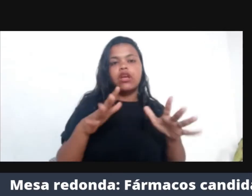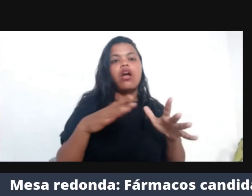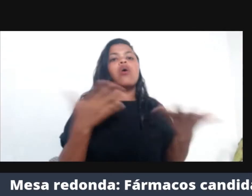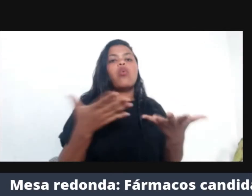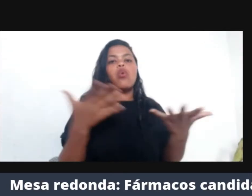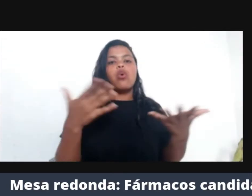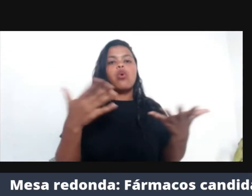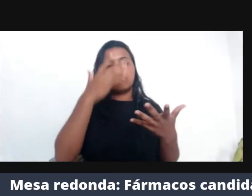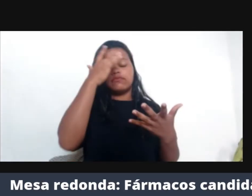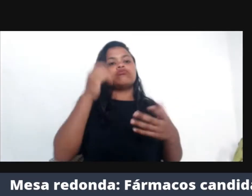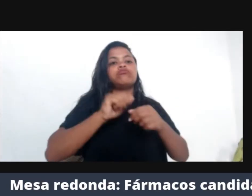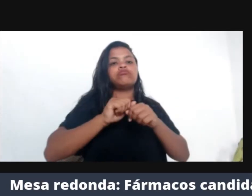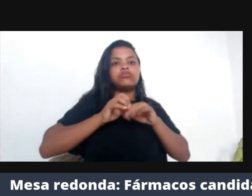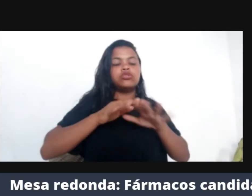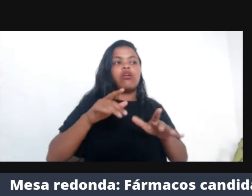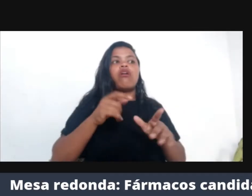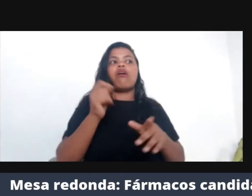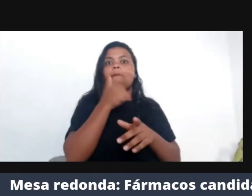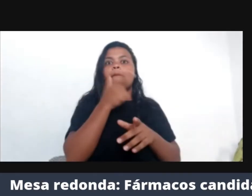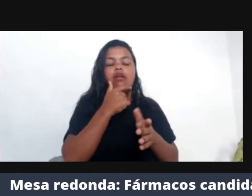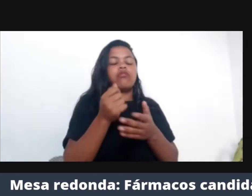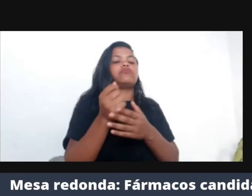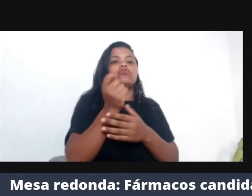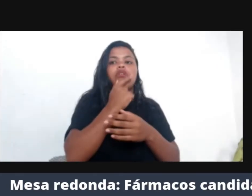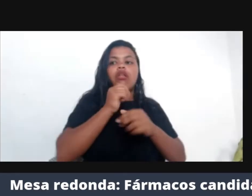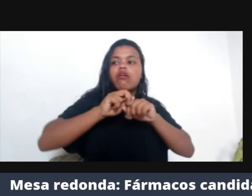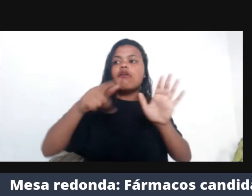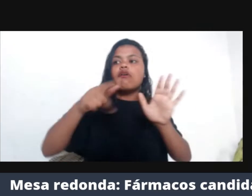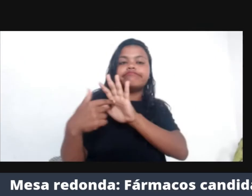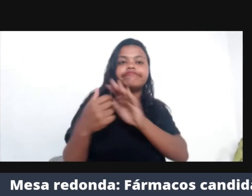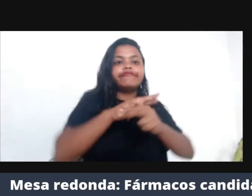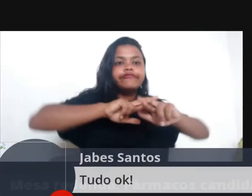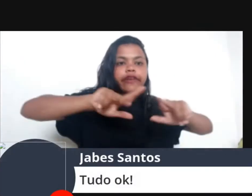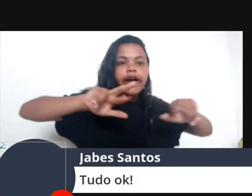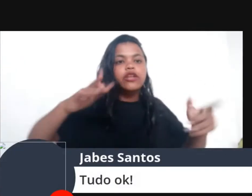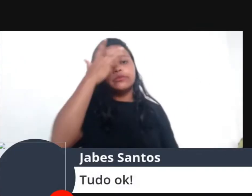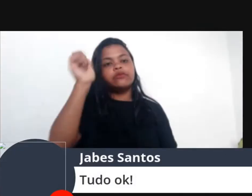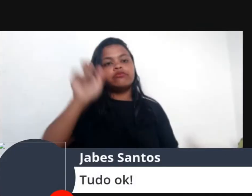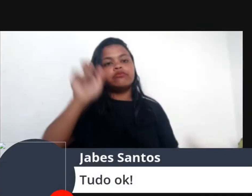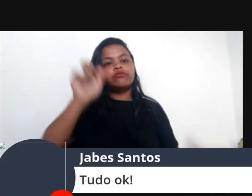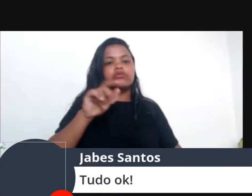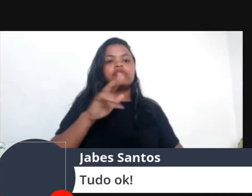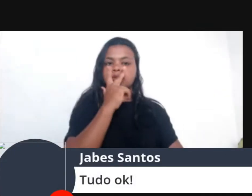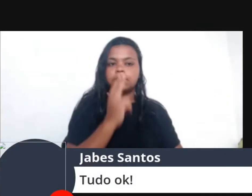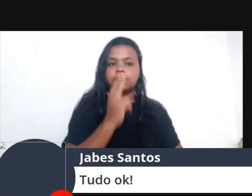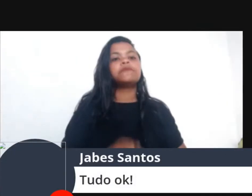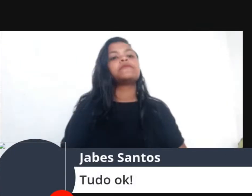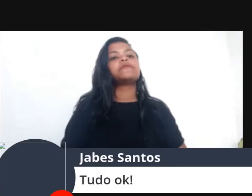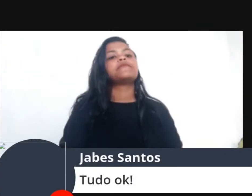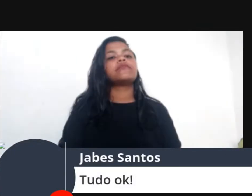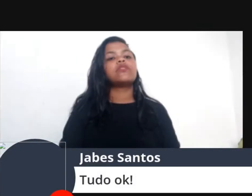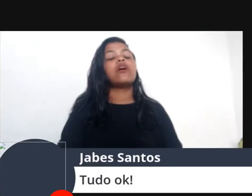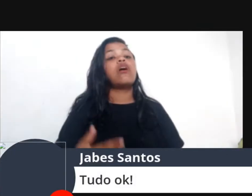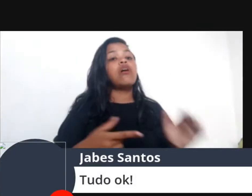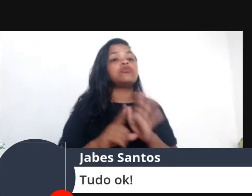exposição de medicamentos no tratamento da Covid-19. Como o doutor Paulo e o doutor Everton colocaram a partir anteriormente, a gente